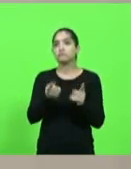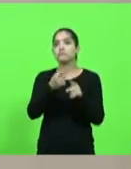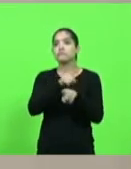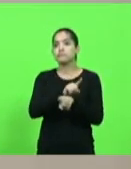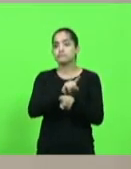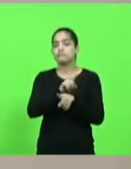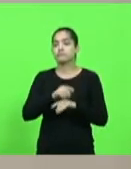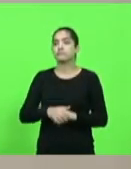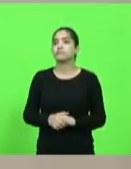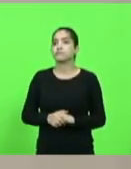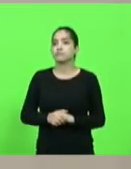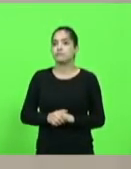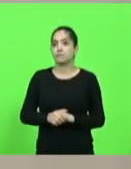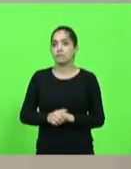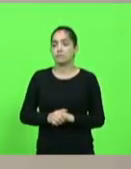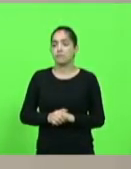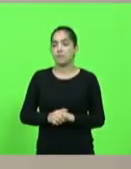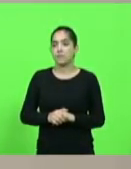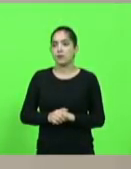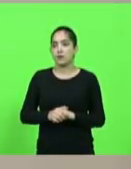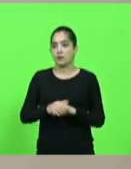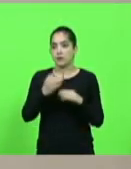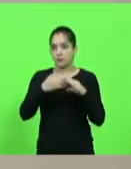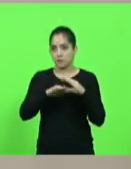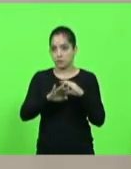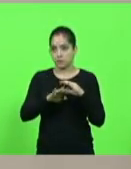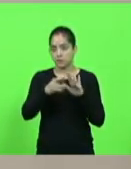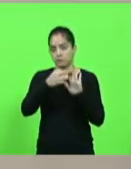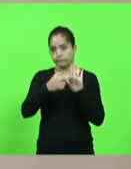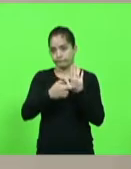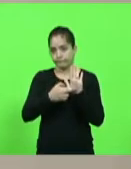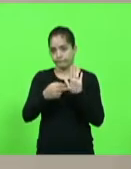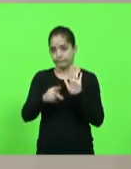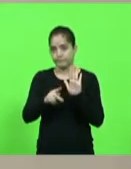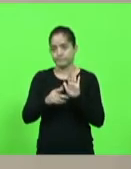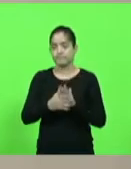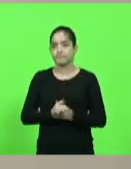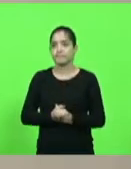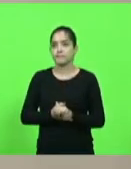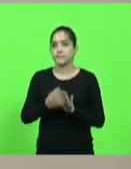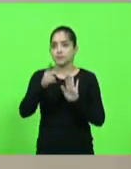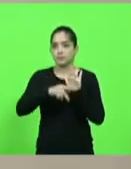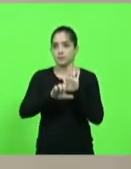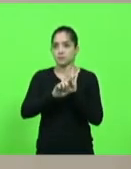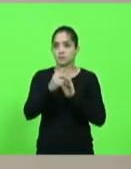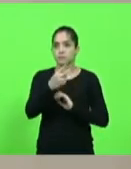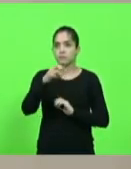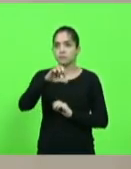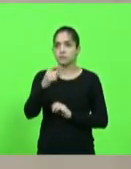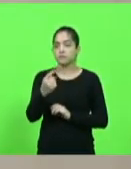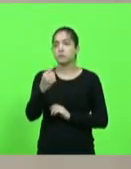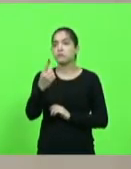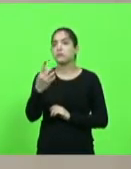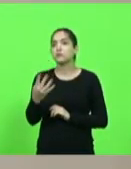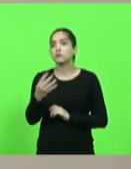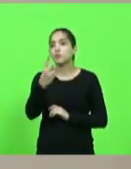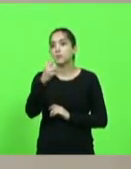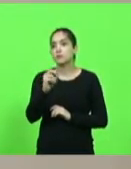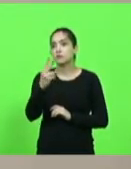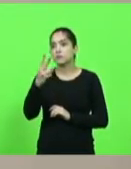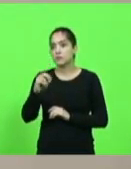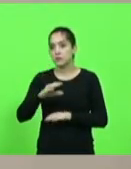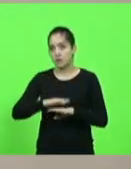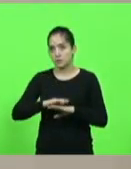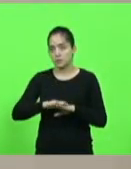à seguinte matéria, que a mesma terá seu encaminhamento conforme o regimento interno. Projeto de Lei 291.4, 2020, autor,